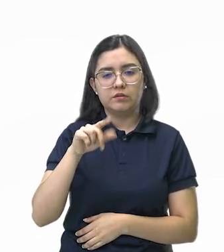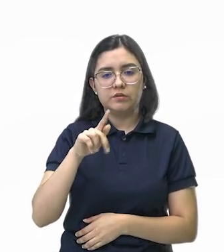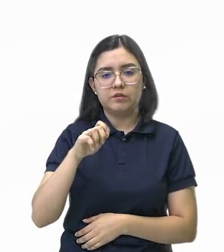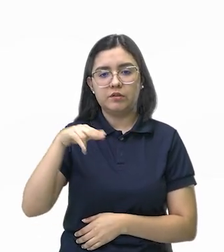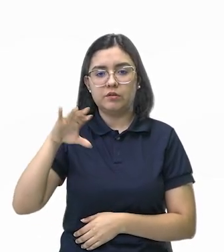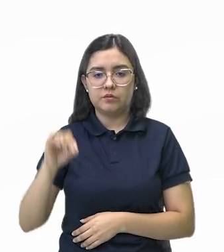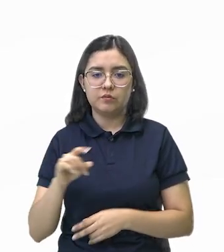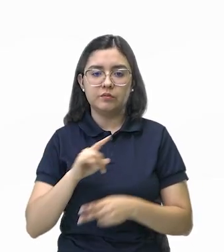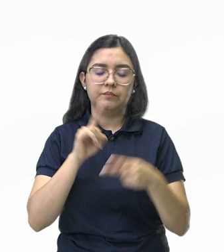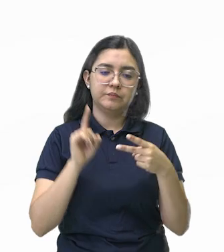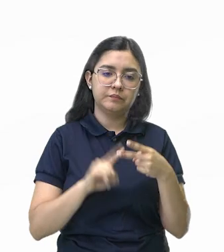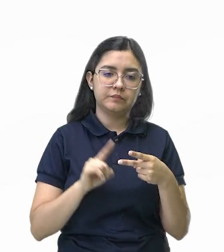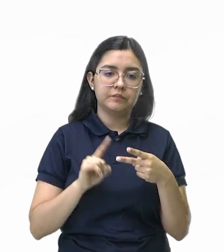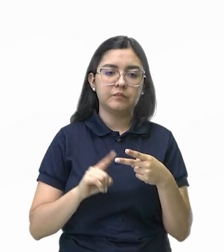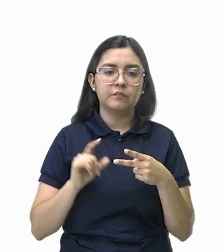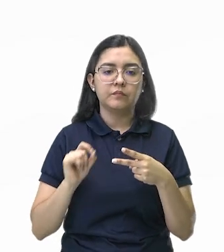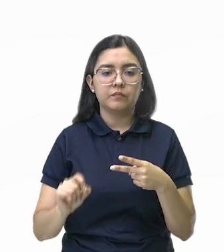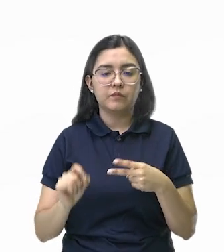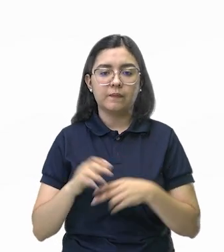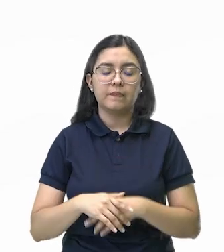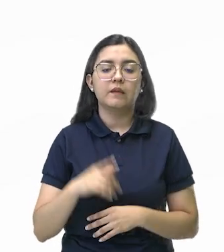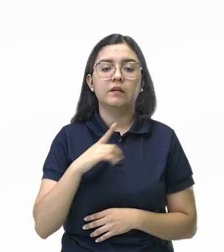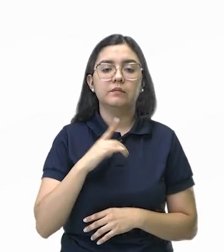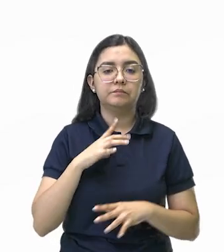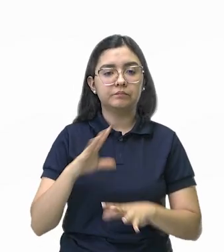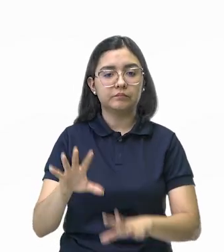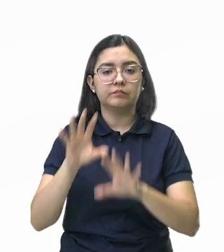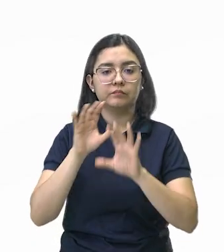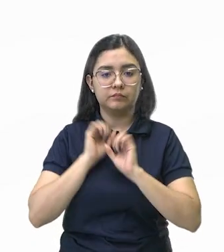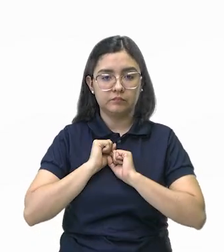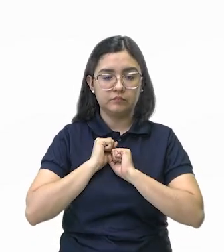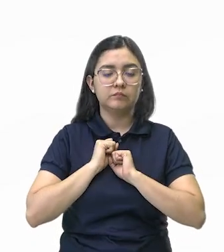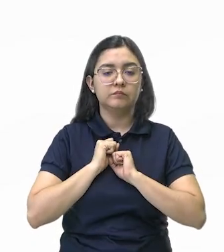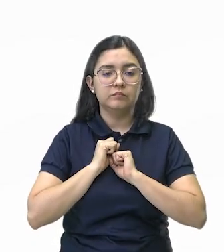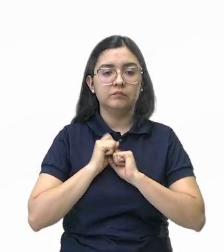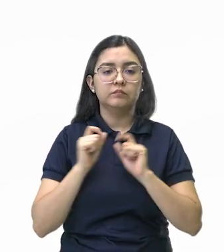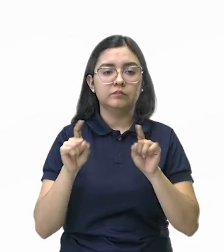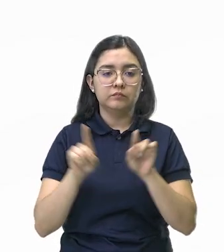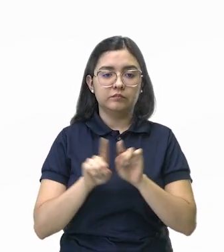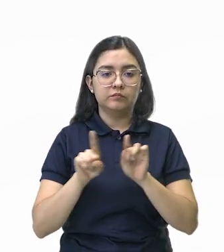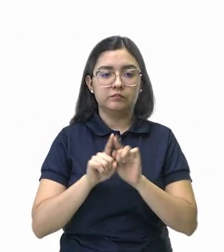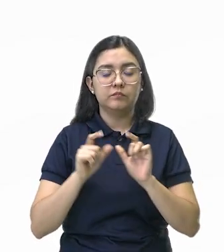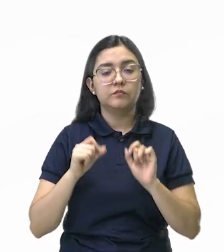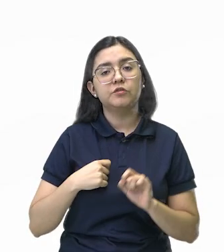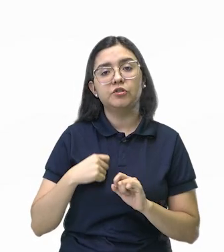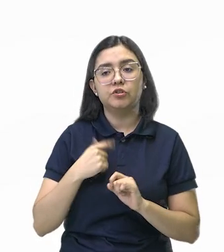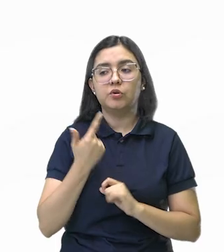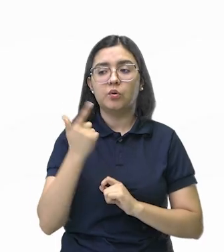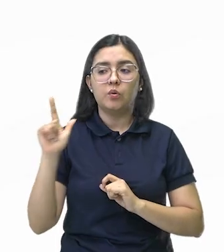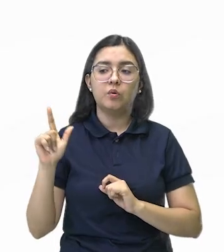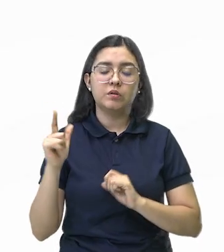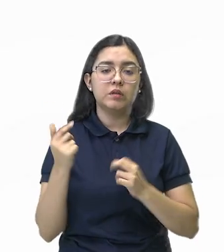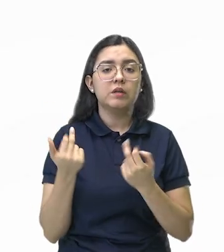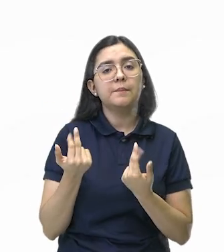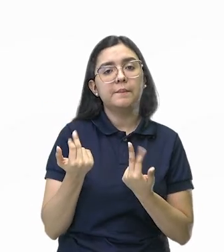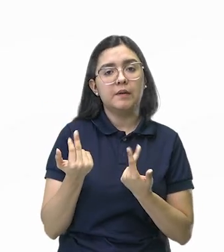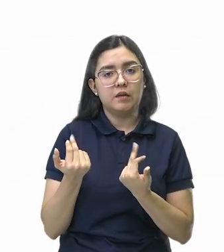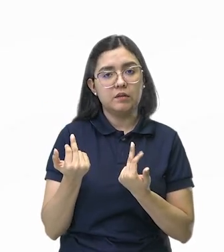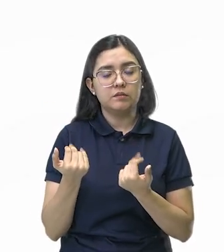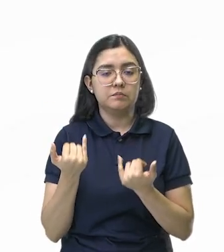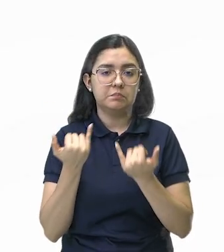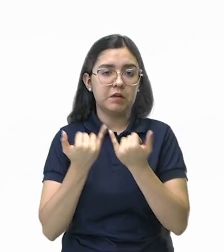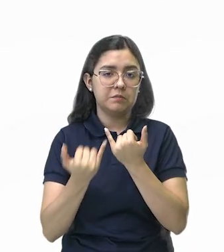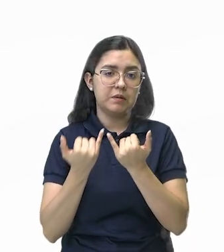alotransgênicos. Autotransgênicos recebem aí material genético de espécies semelhantes, né, aquelas que são o mais